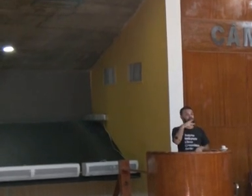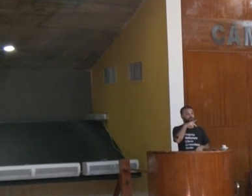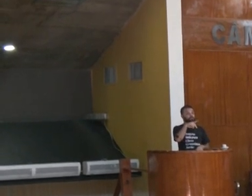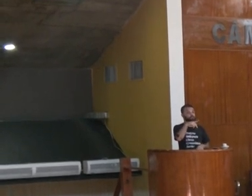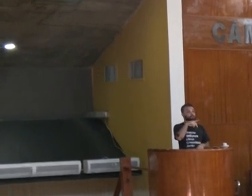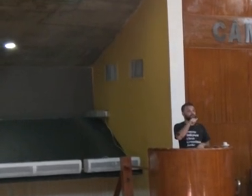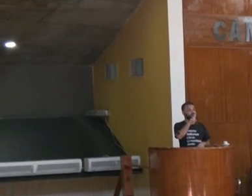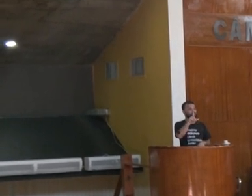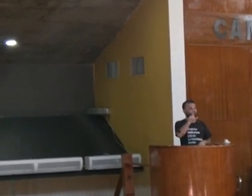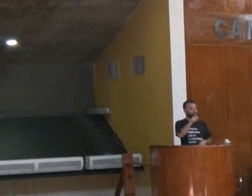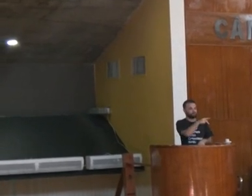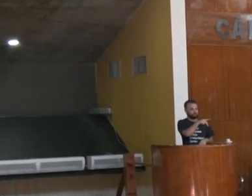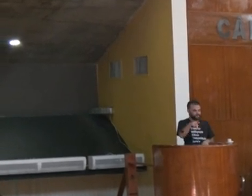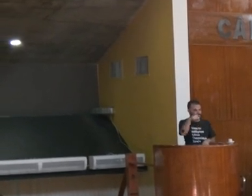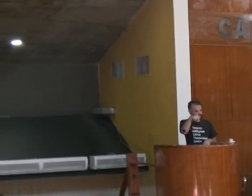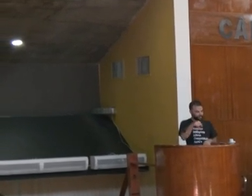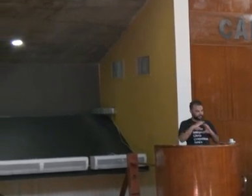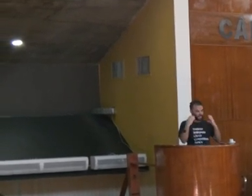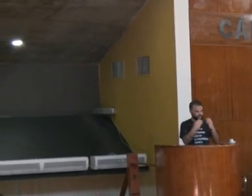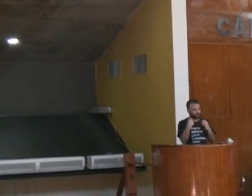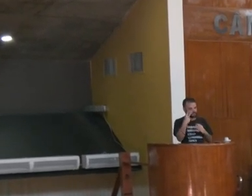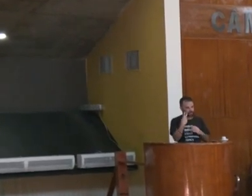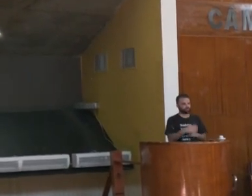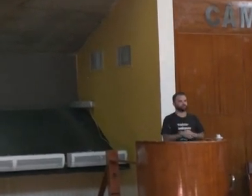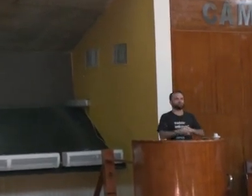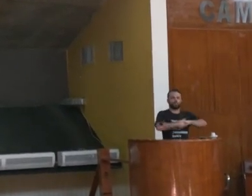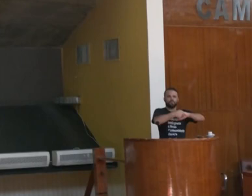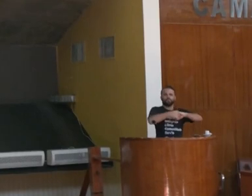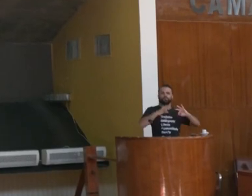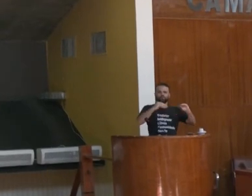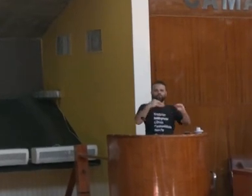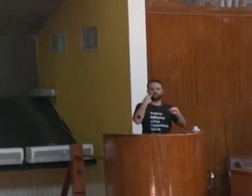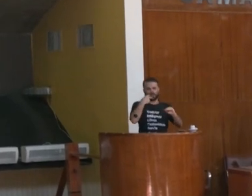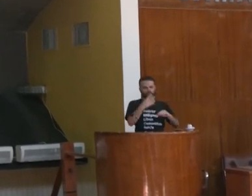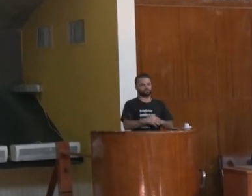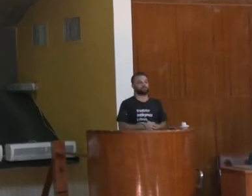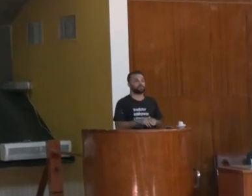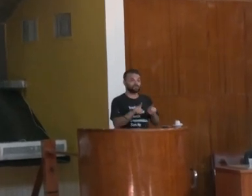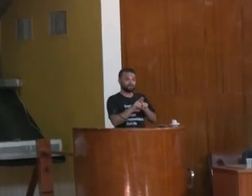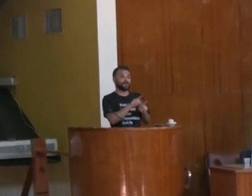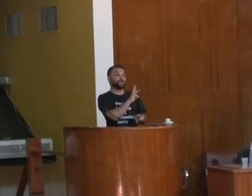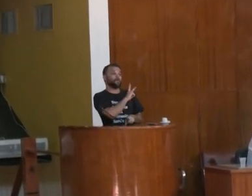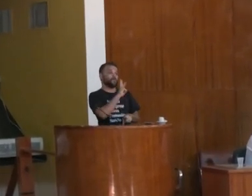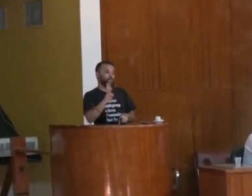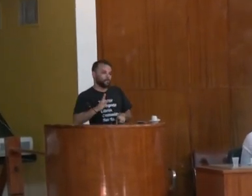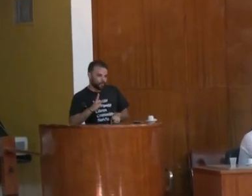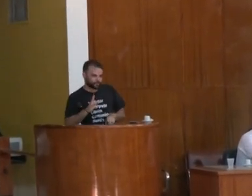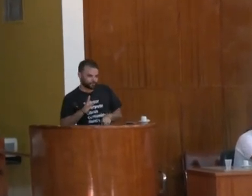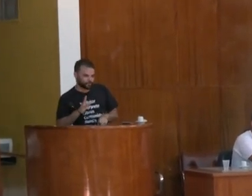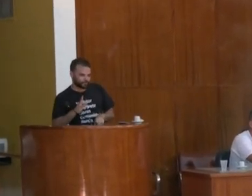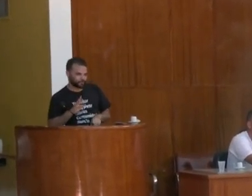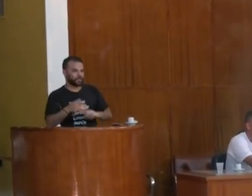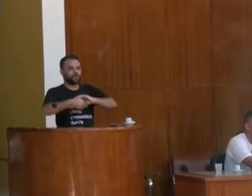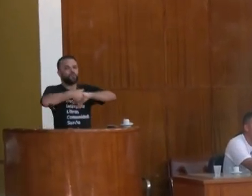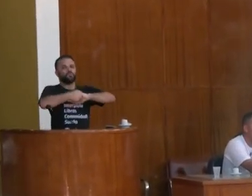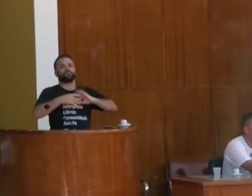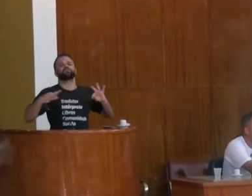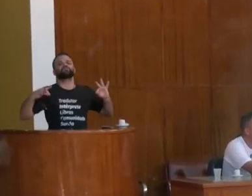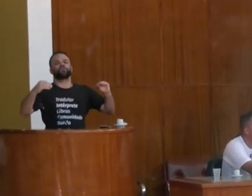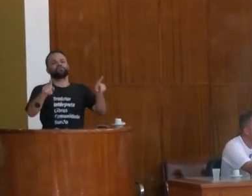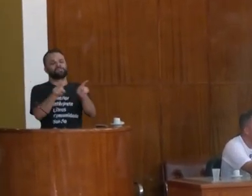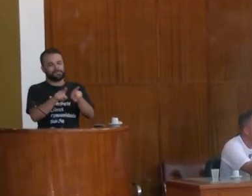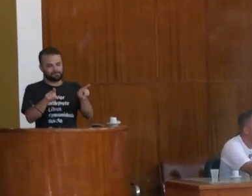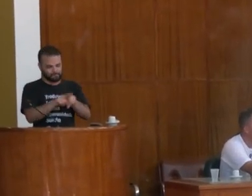dessa casa, no qual eu cumprimento todos os vereadores. E pastor Washington, no qual eu cumprimento a todos os presentes.